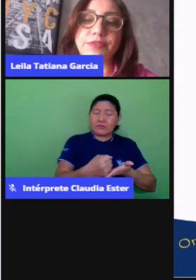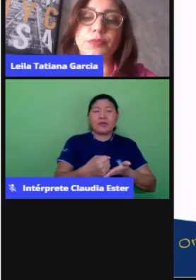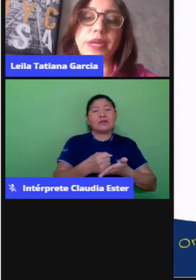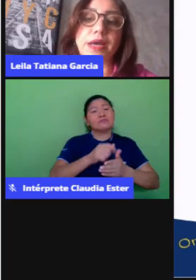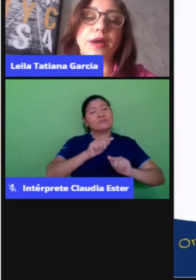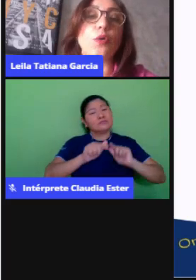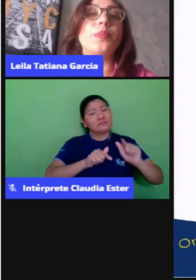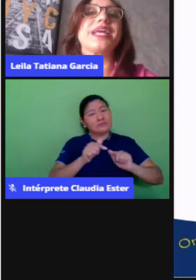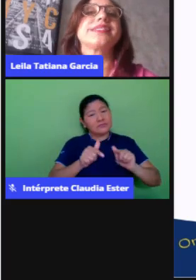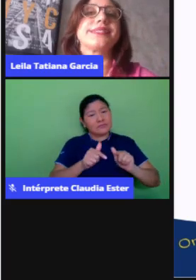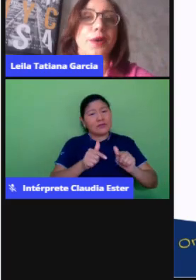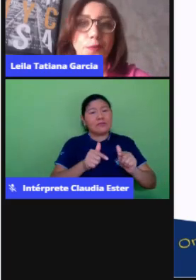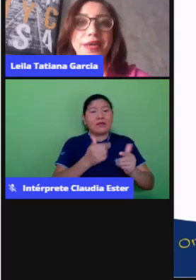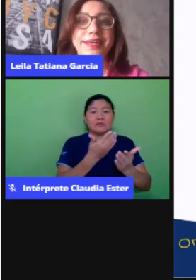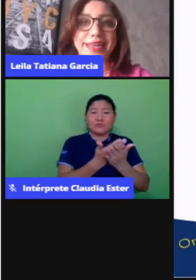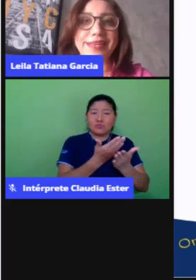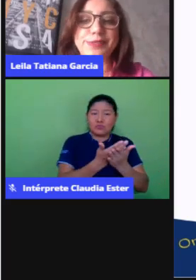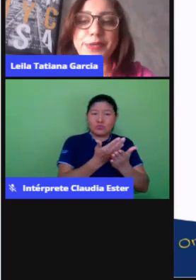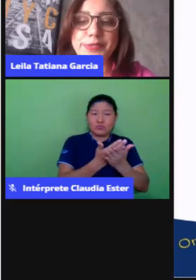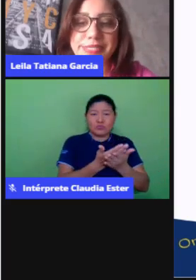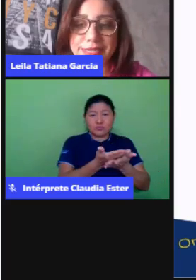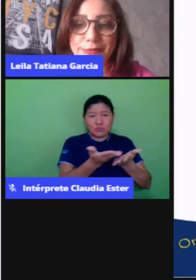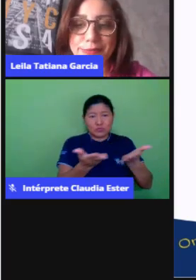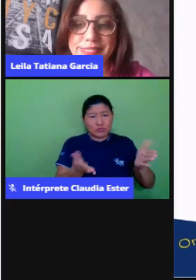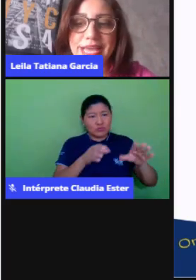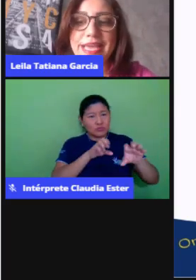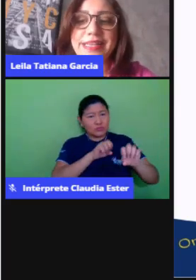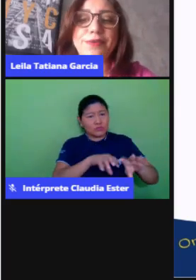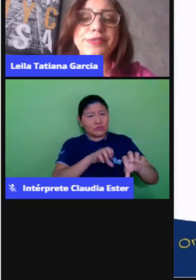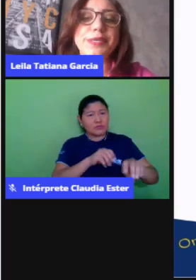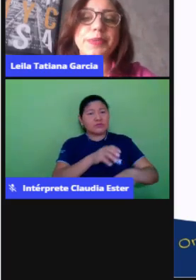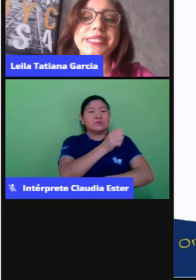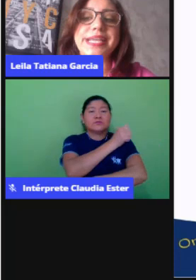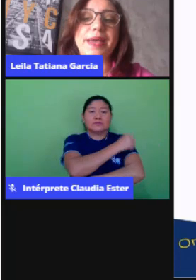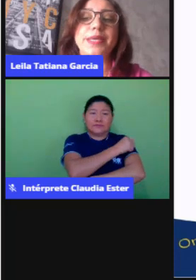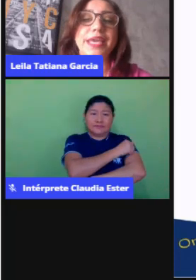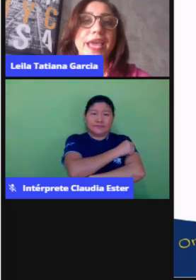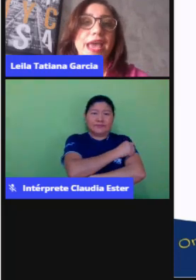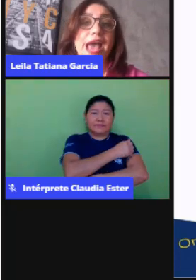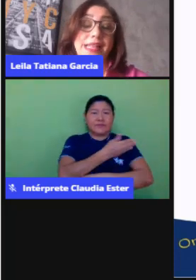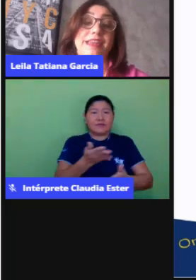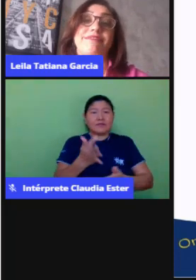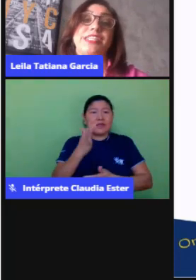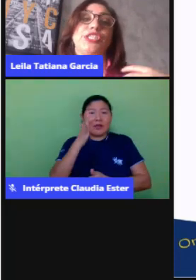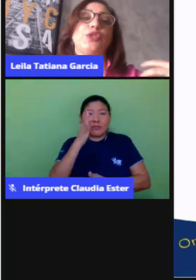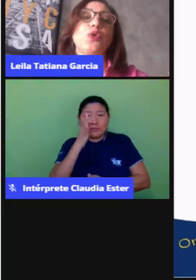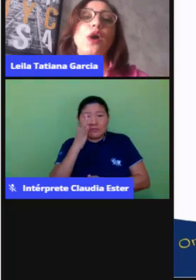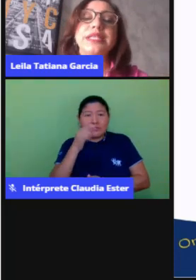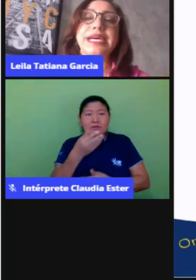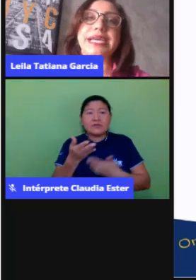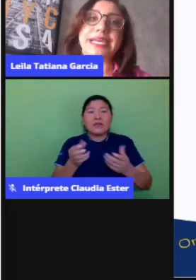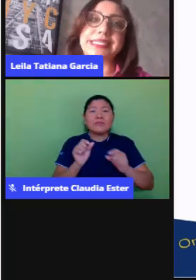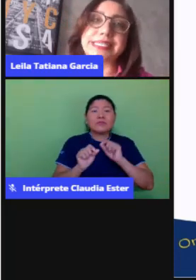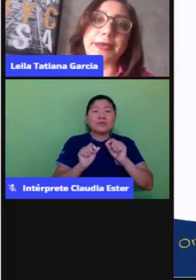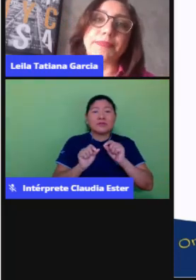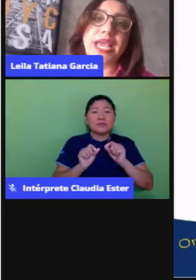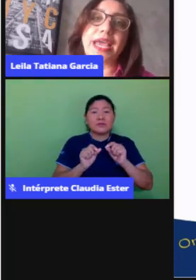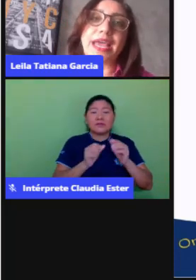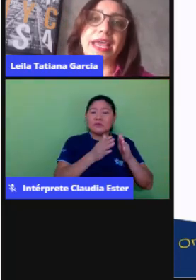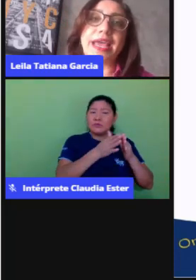mais acessível para a compreensão, né, dos nossos alunos. Então, você percebe que, através de